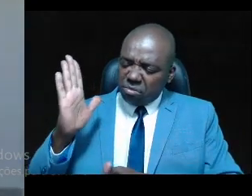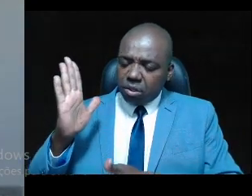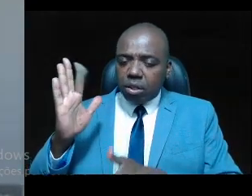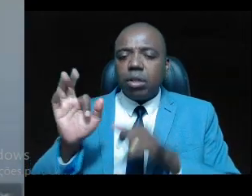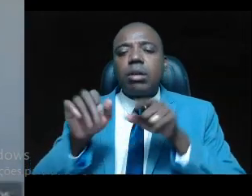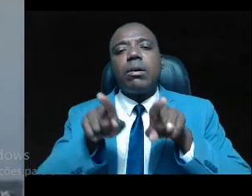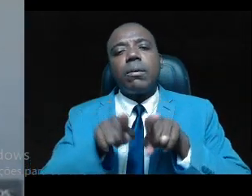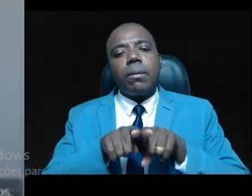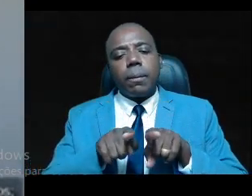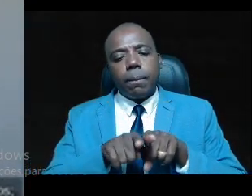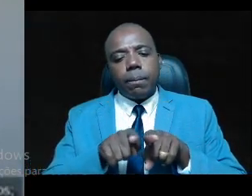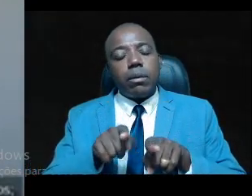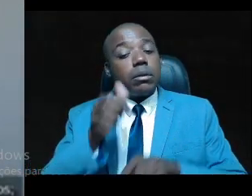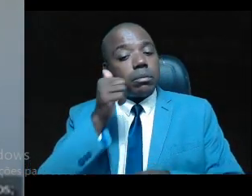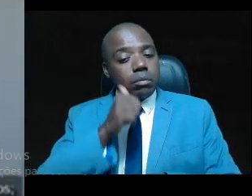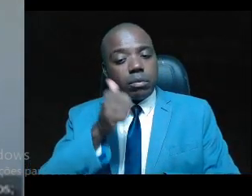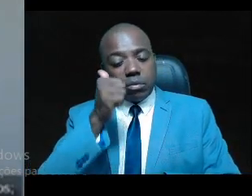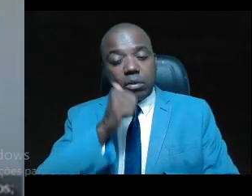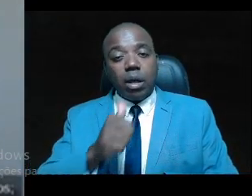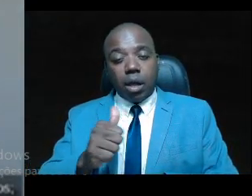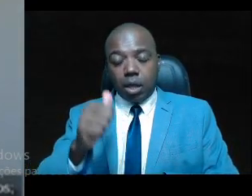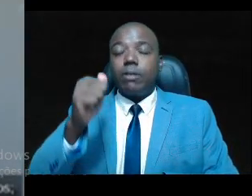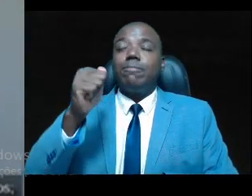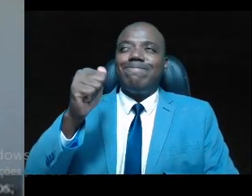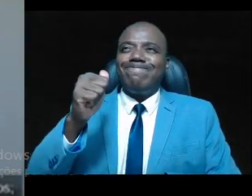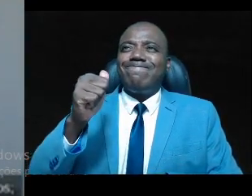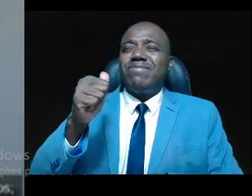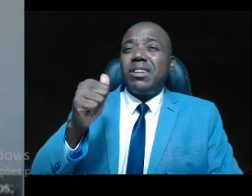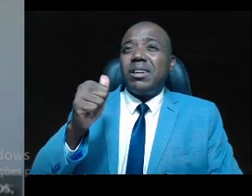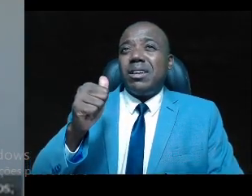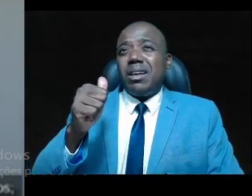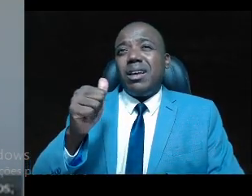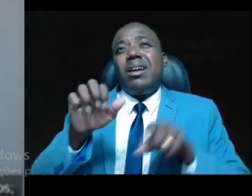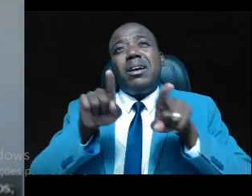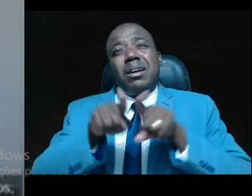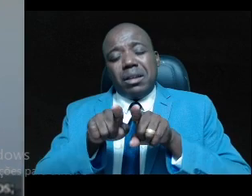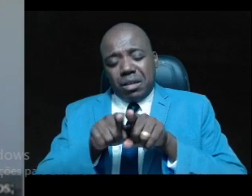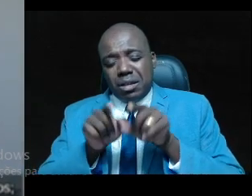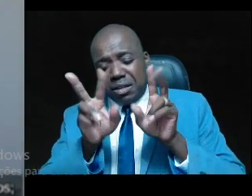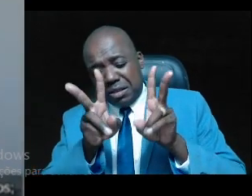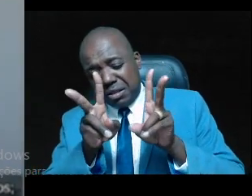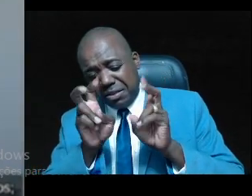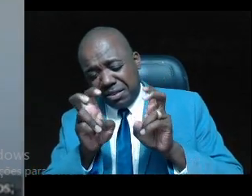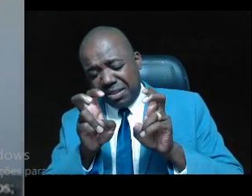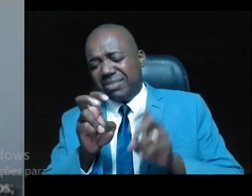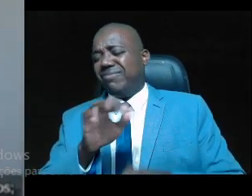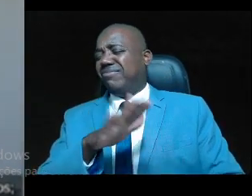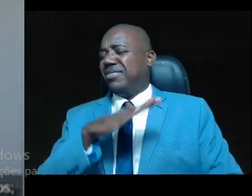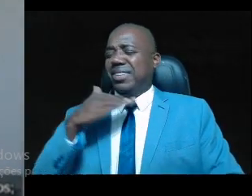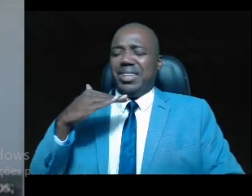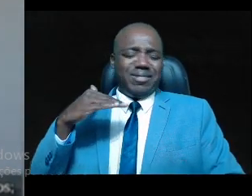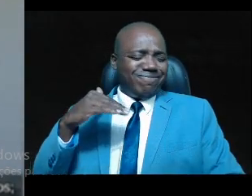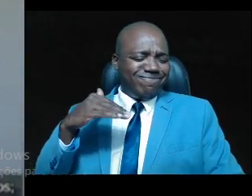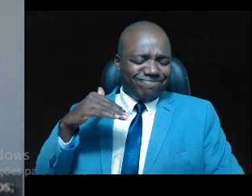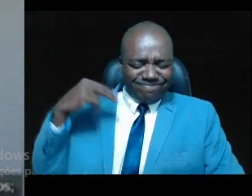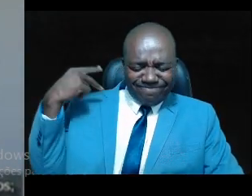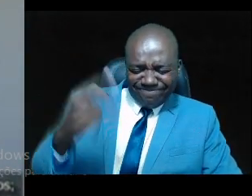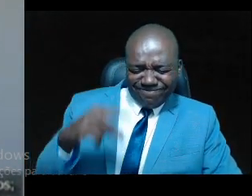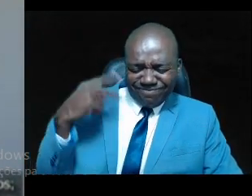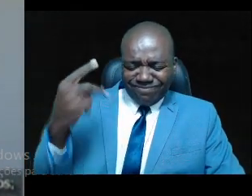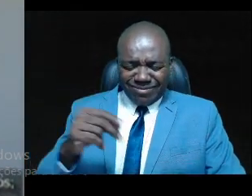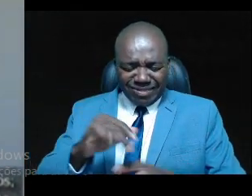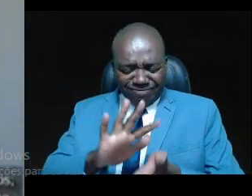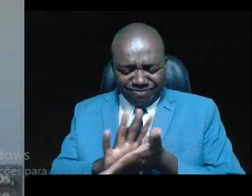As mulheres receberam pela ressurreição seus mortos. Uns foram torturados, não aceitando o seu livramento,